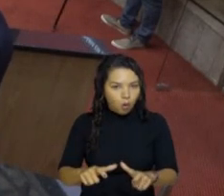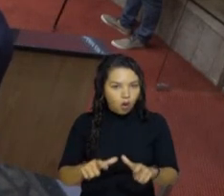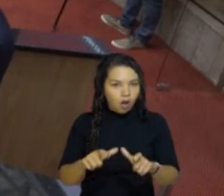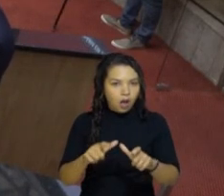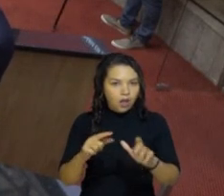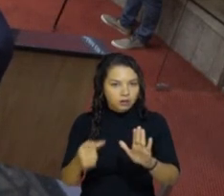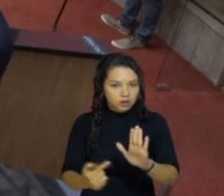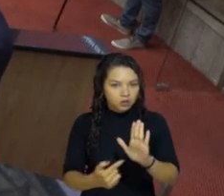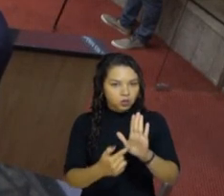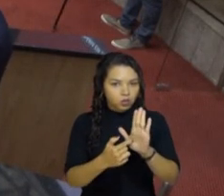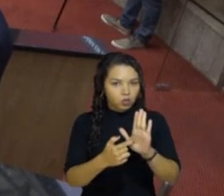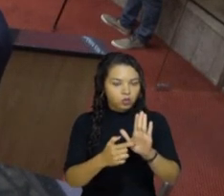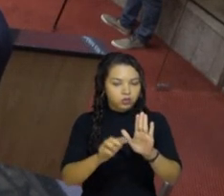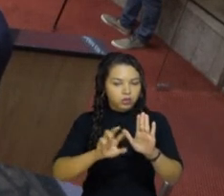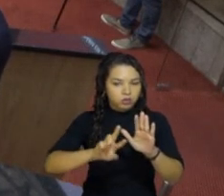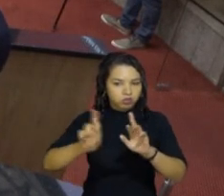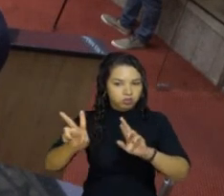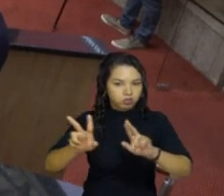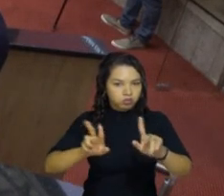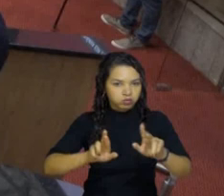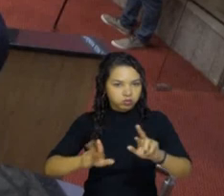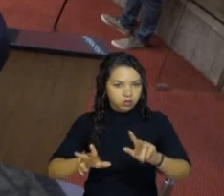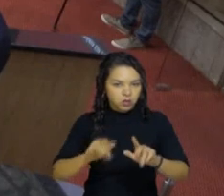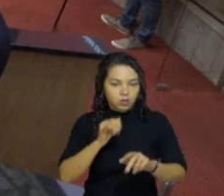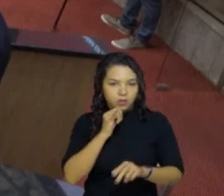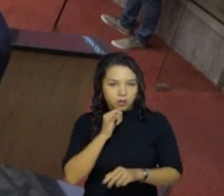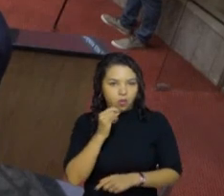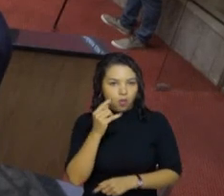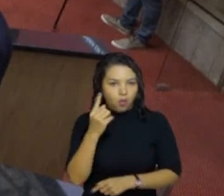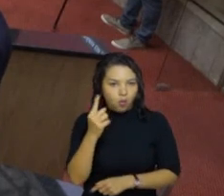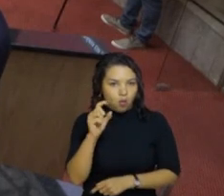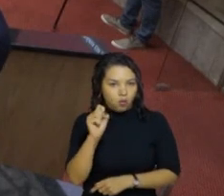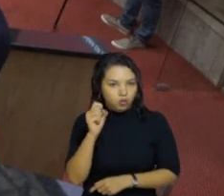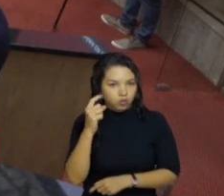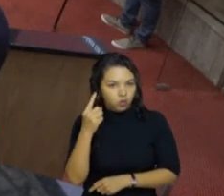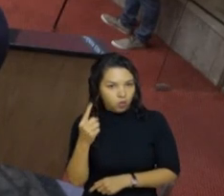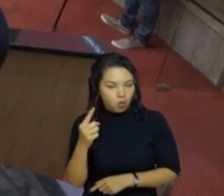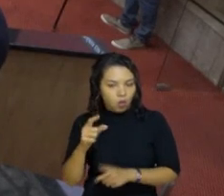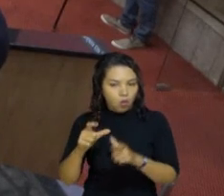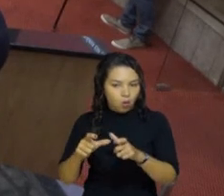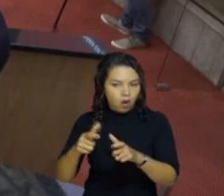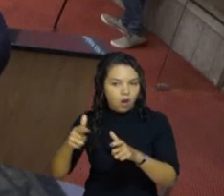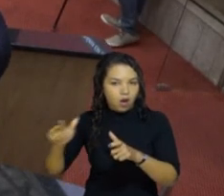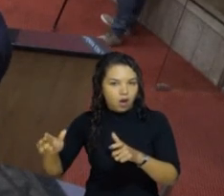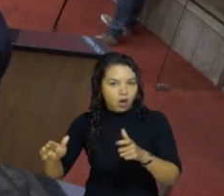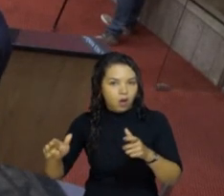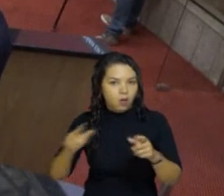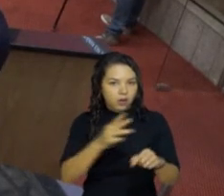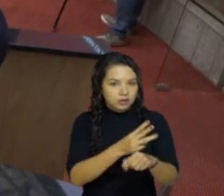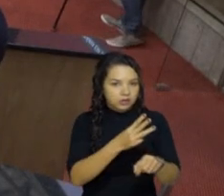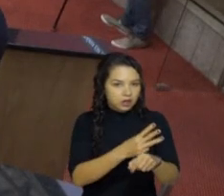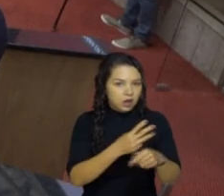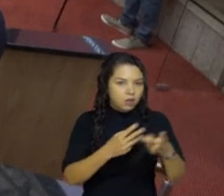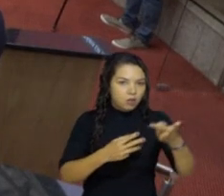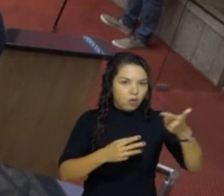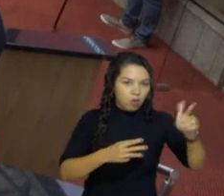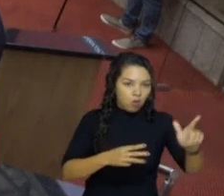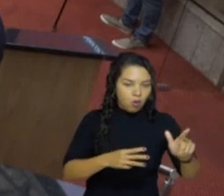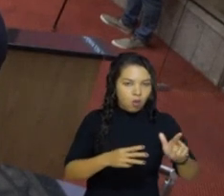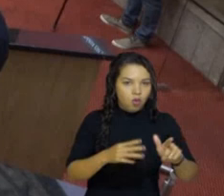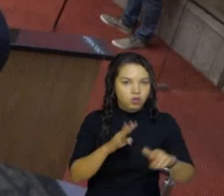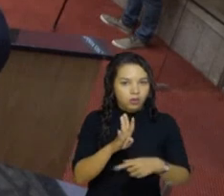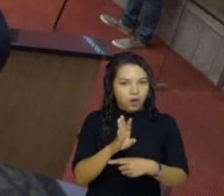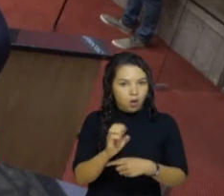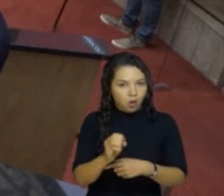informações. Então, alguém ligava através do 181 e ia para uma base, ligava através do WhatsApp e ia para outra base, fazia um boletim de ocorrência e ia para outra